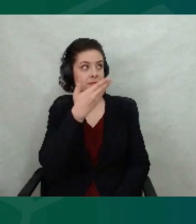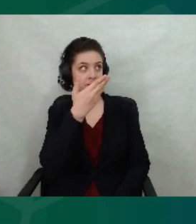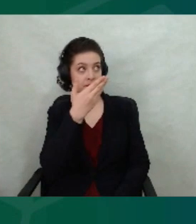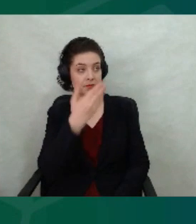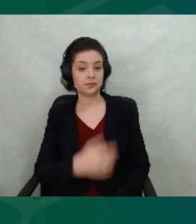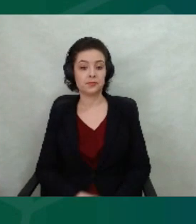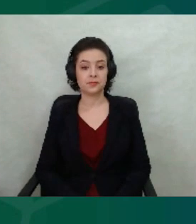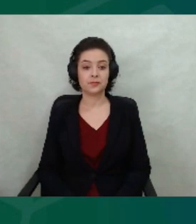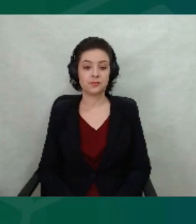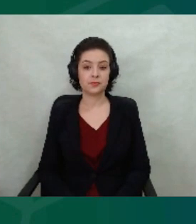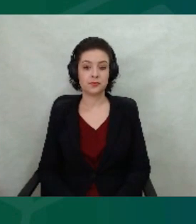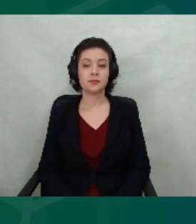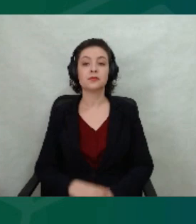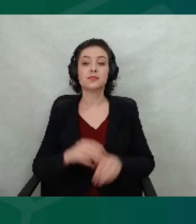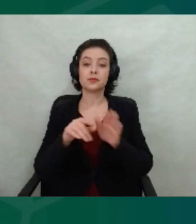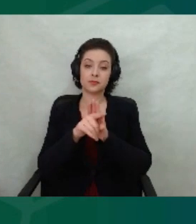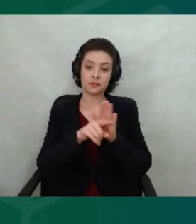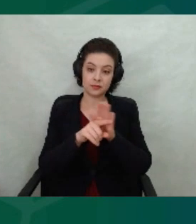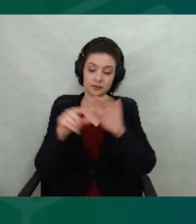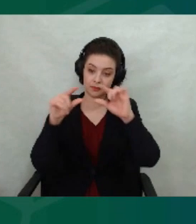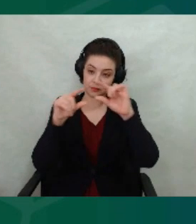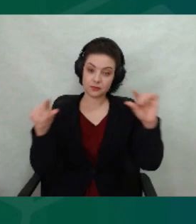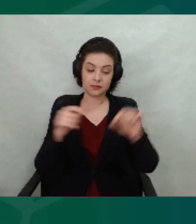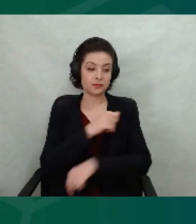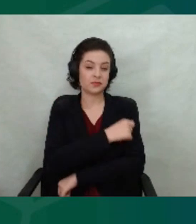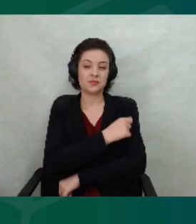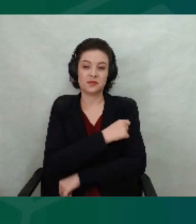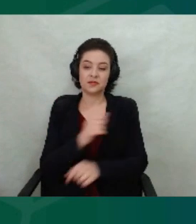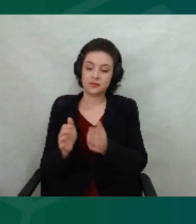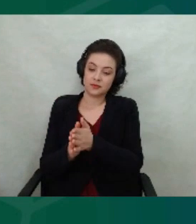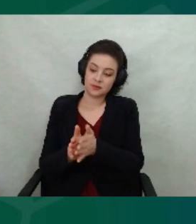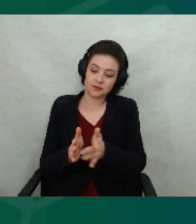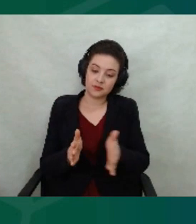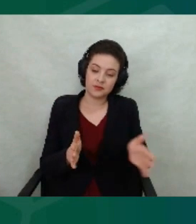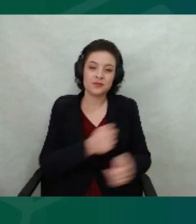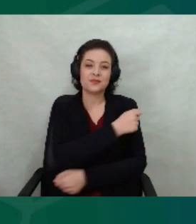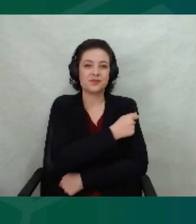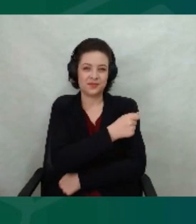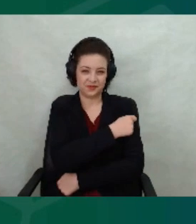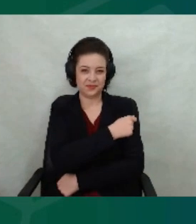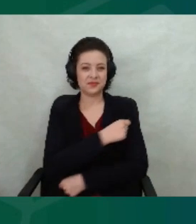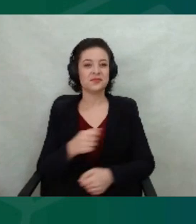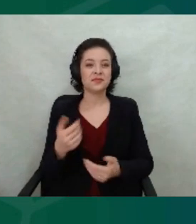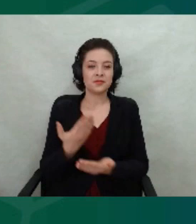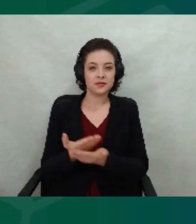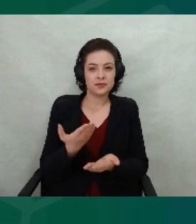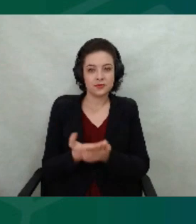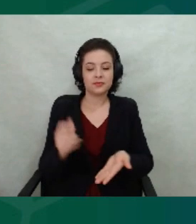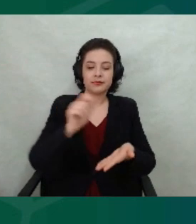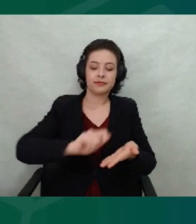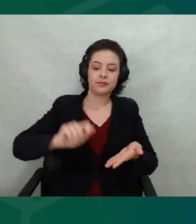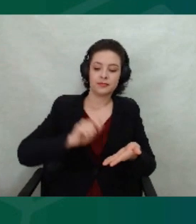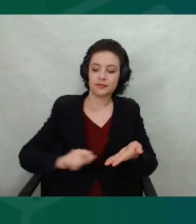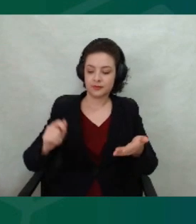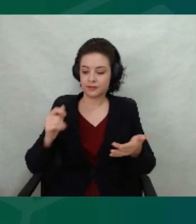observacional que ele descreve que alunos, durante no momento que estavam tendo a aula, eles tocavam o